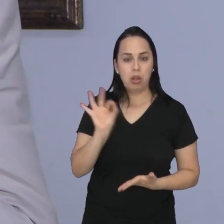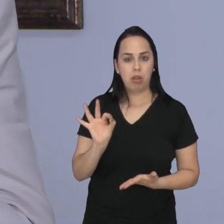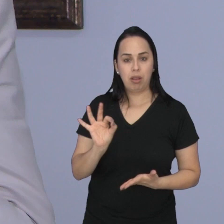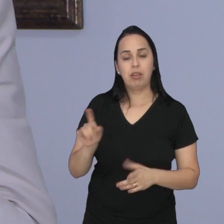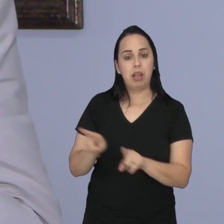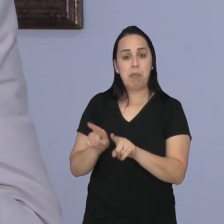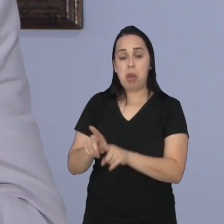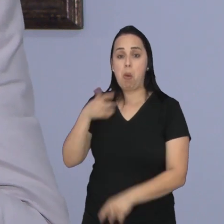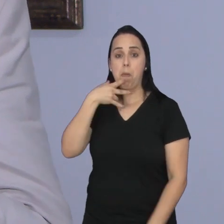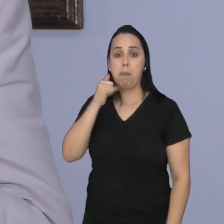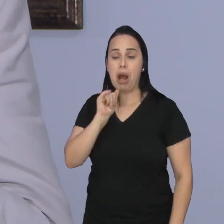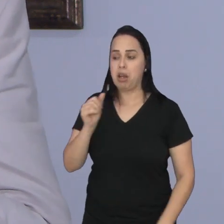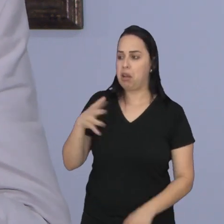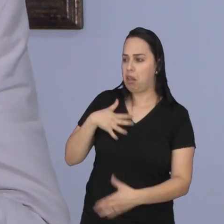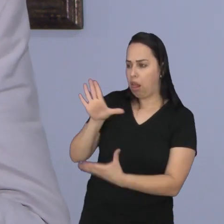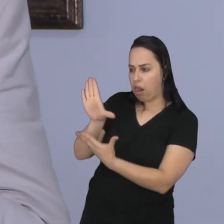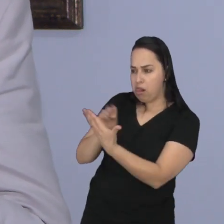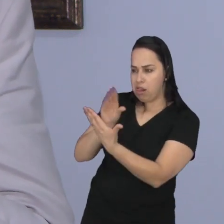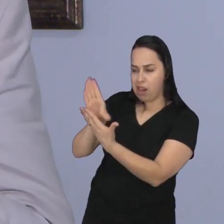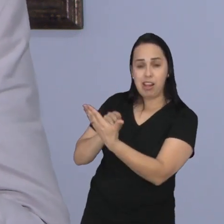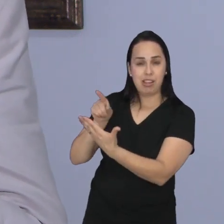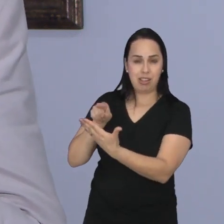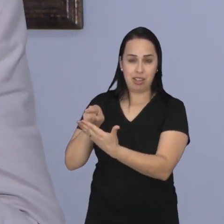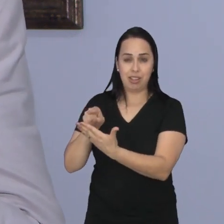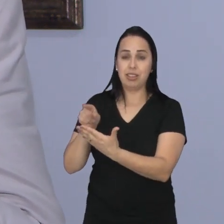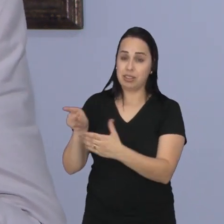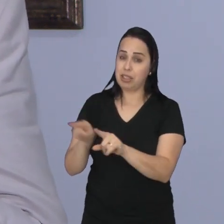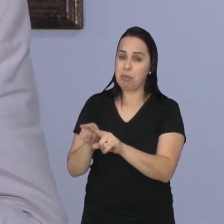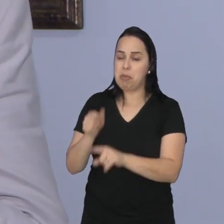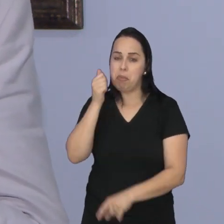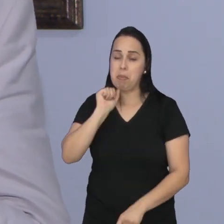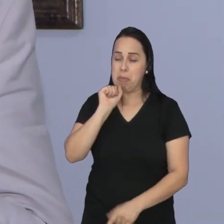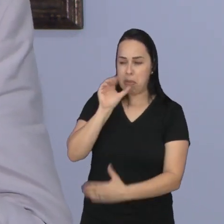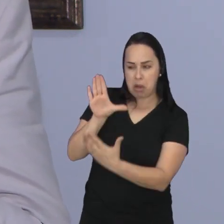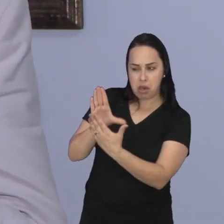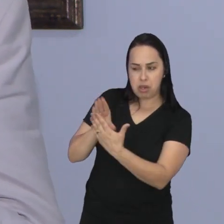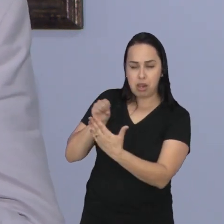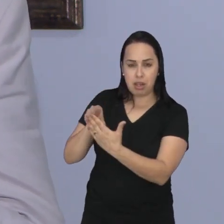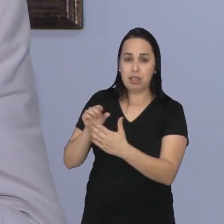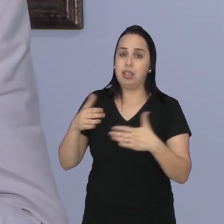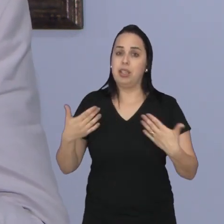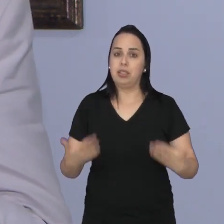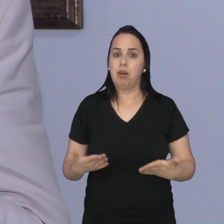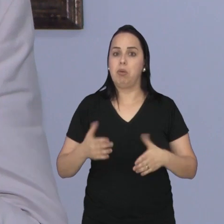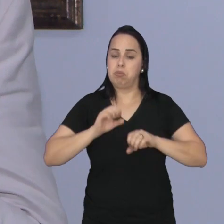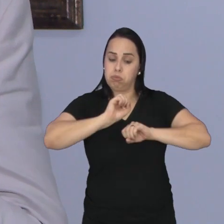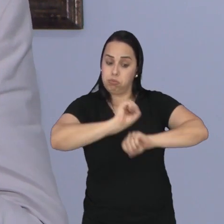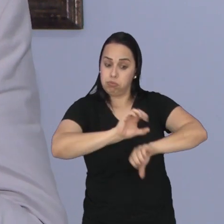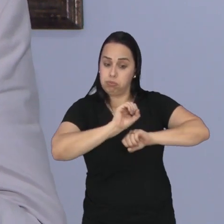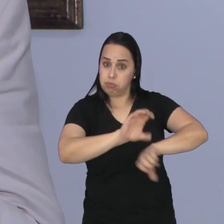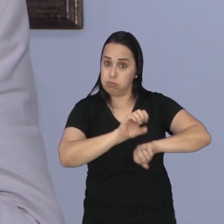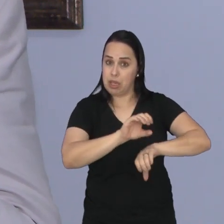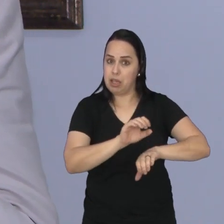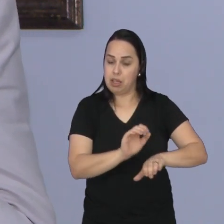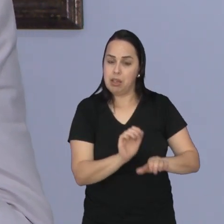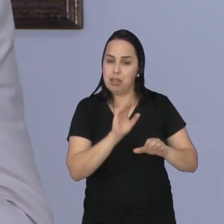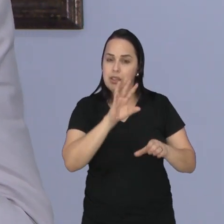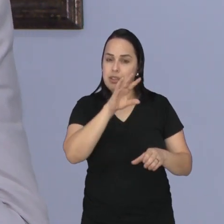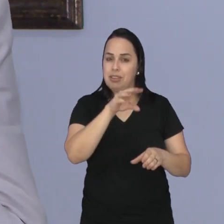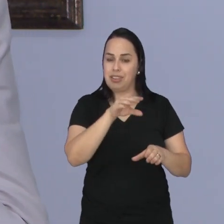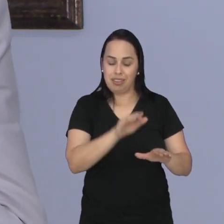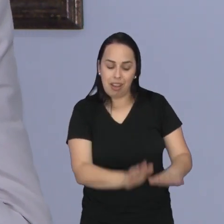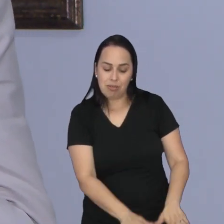e nem dos seus pais, né? Dependendo de como o pai dirige, ele aprende ali já visualizando seu pai ou sua mãe. Então, acredito que a parte